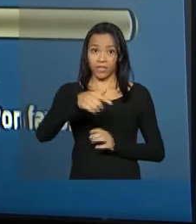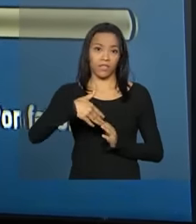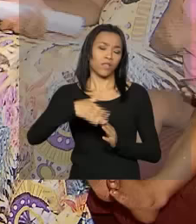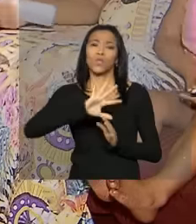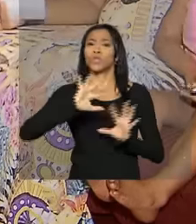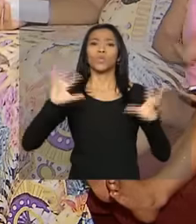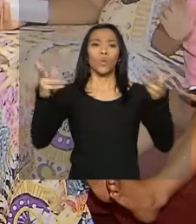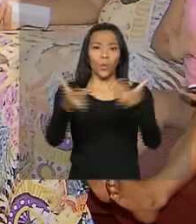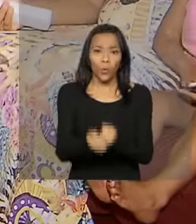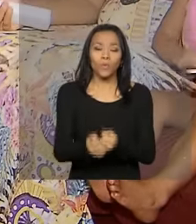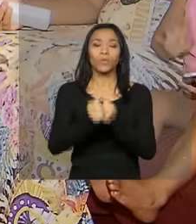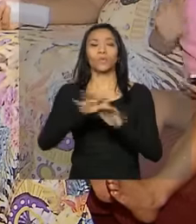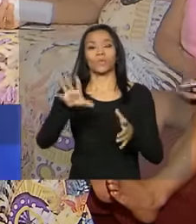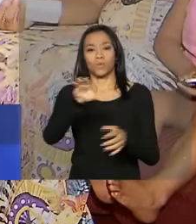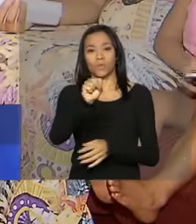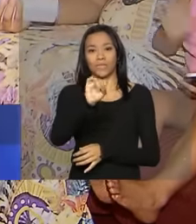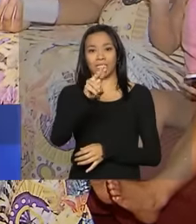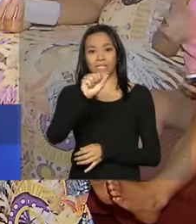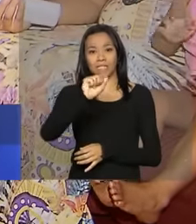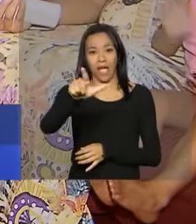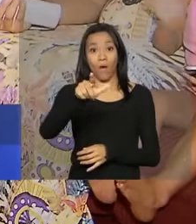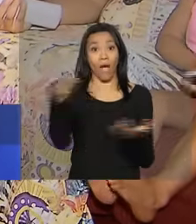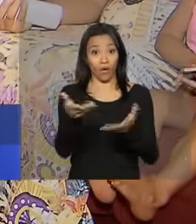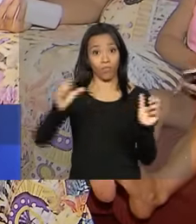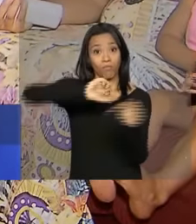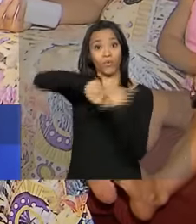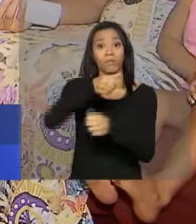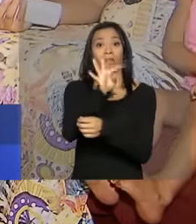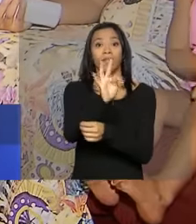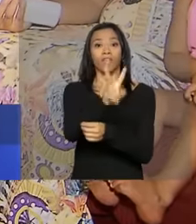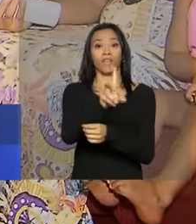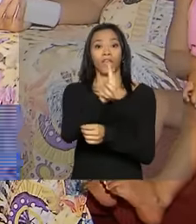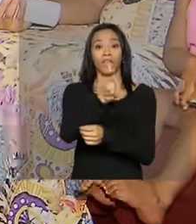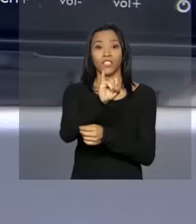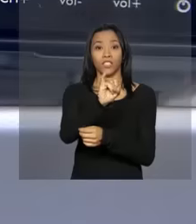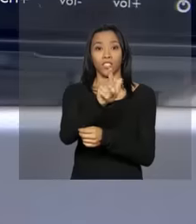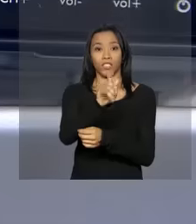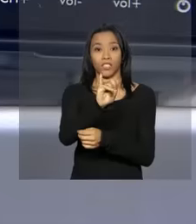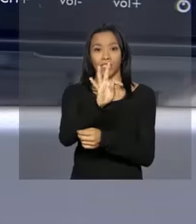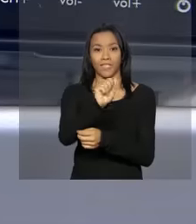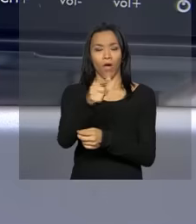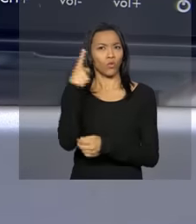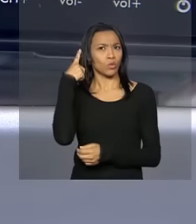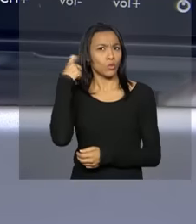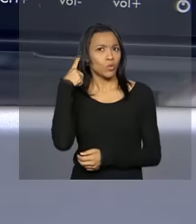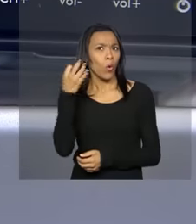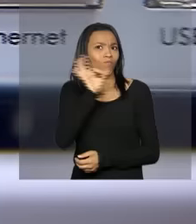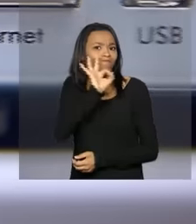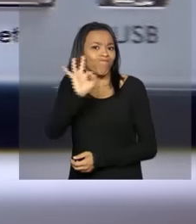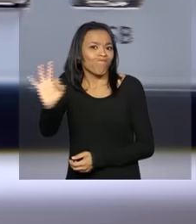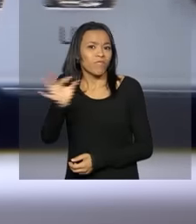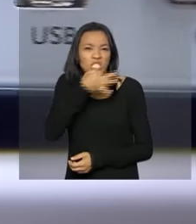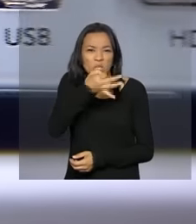TV aberta de Brasília e entorno vai ser digital com mais qualidade de som e imagem sem chiados e interferências